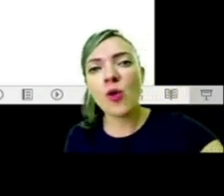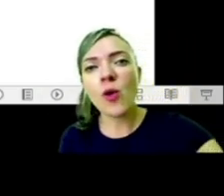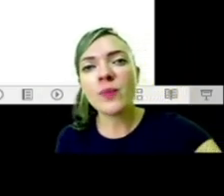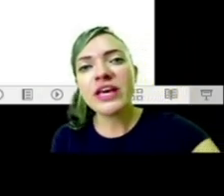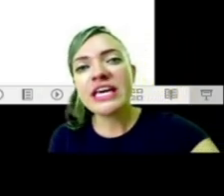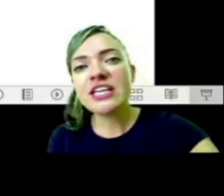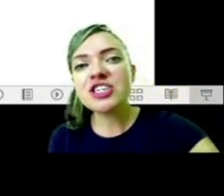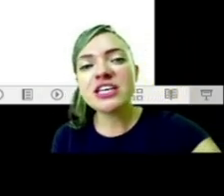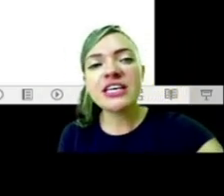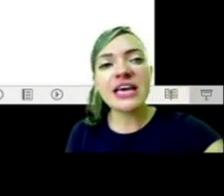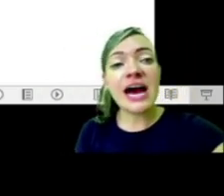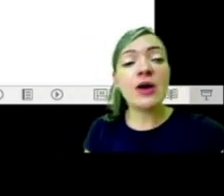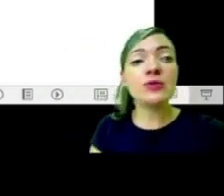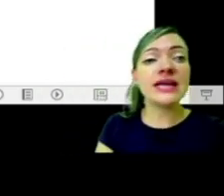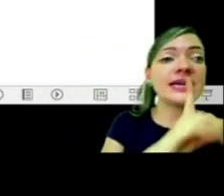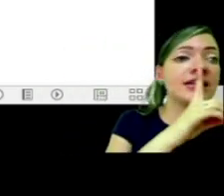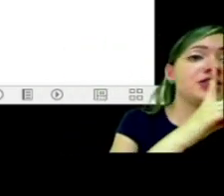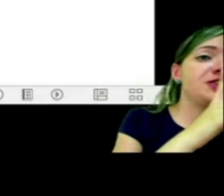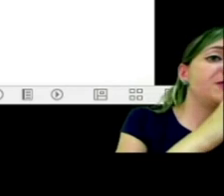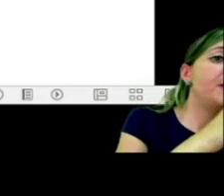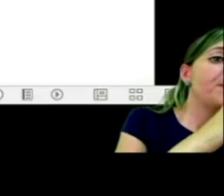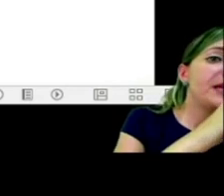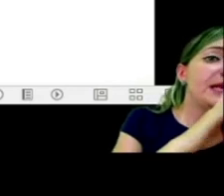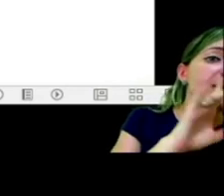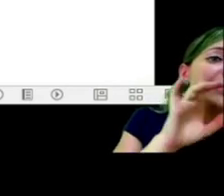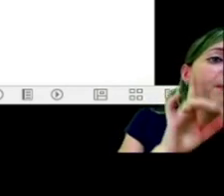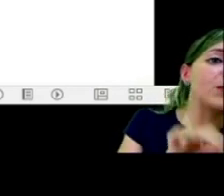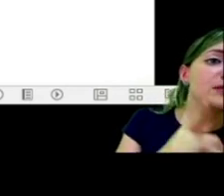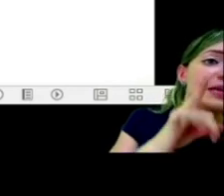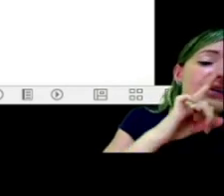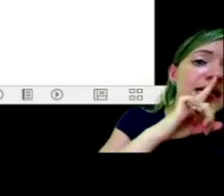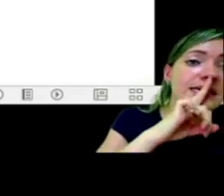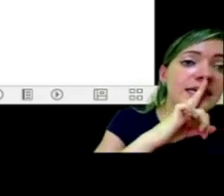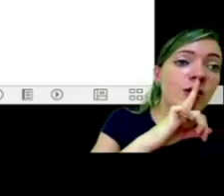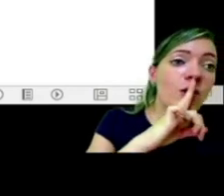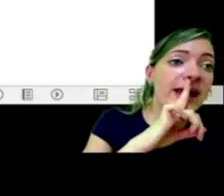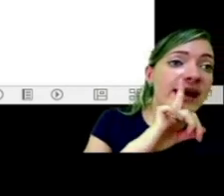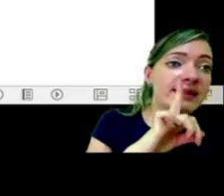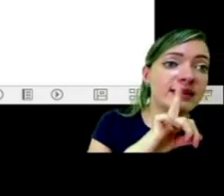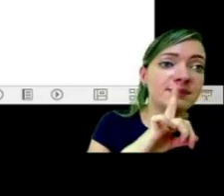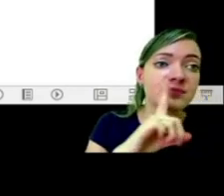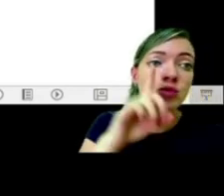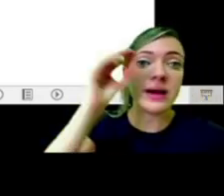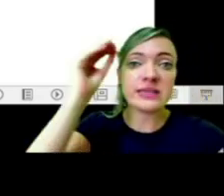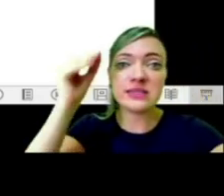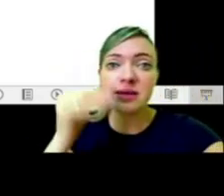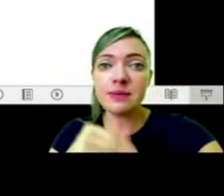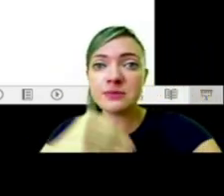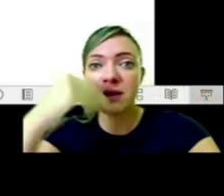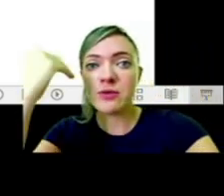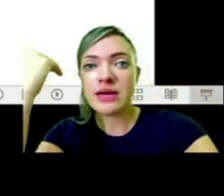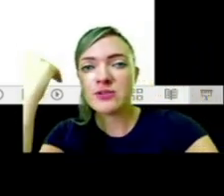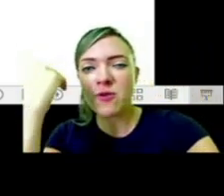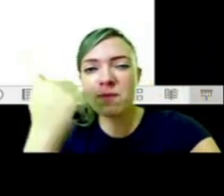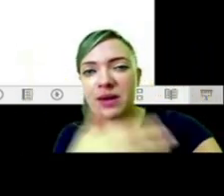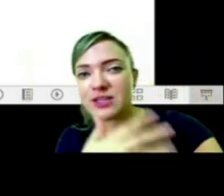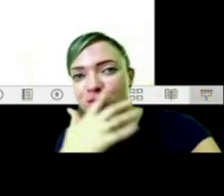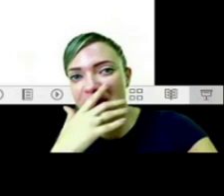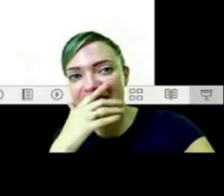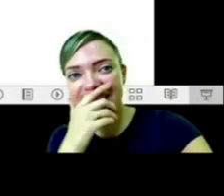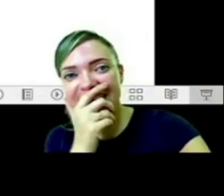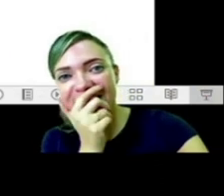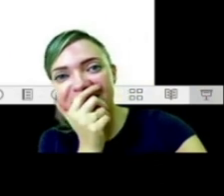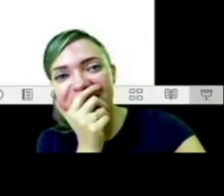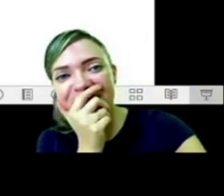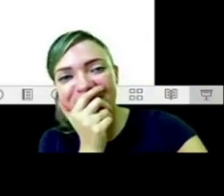4. Indique a alternativa que mostra a hierarquia correta, do mais simples para o mais